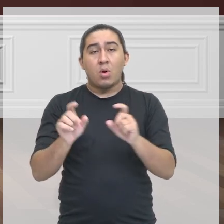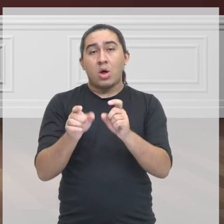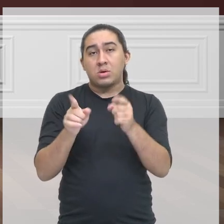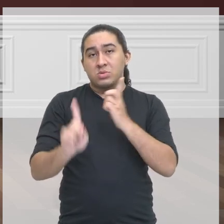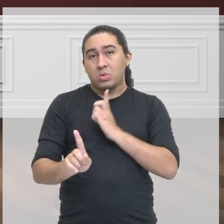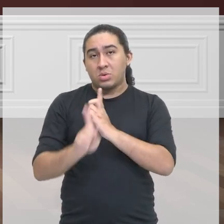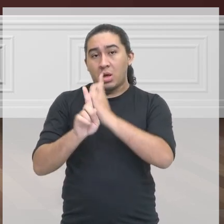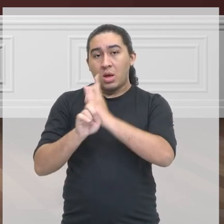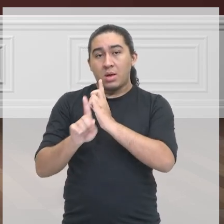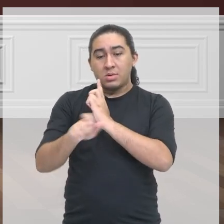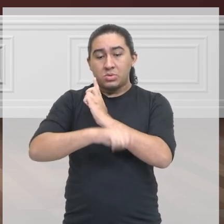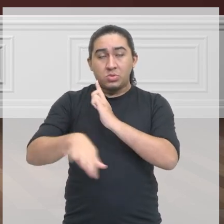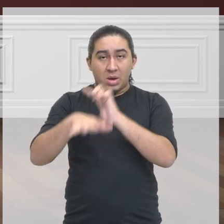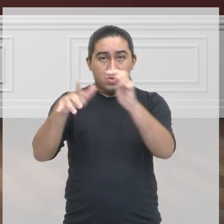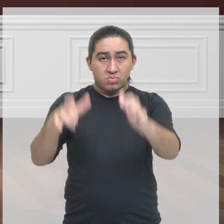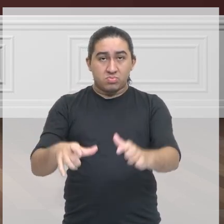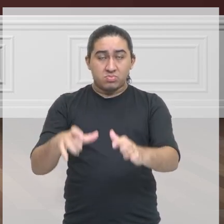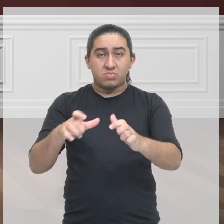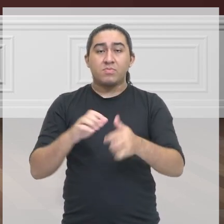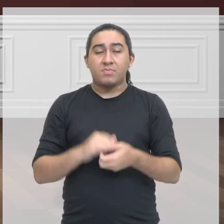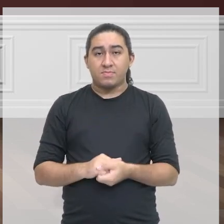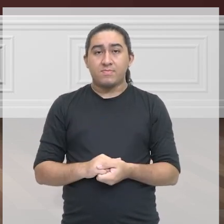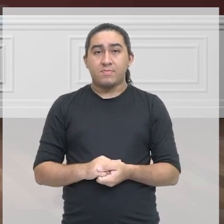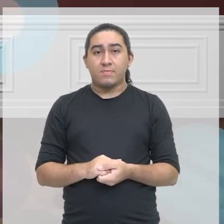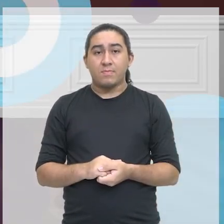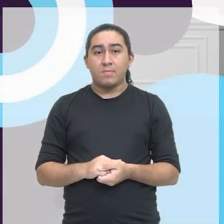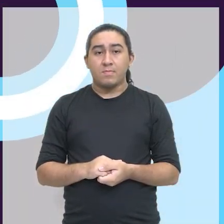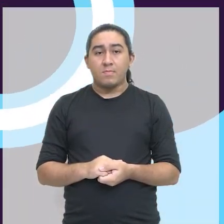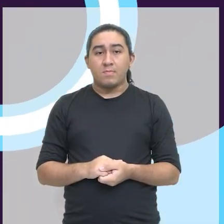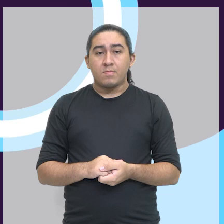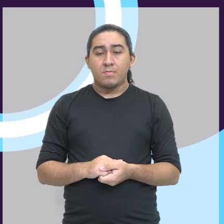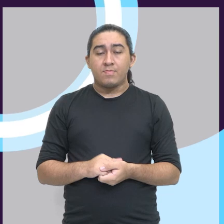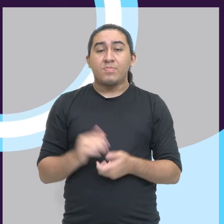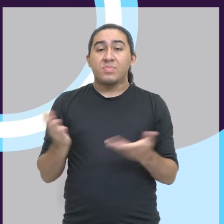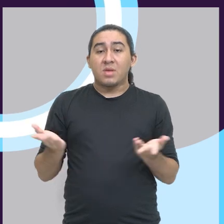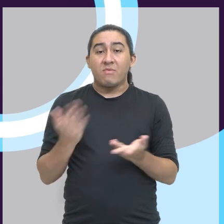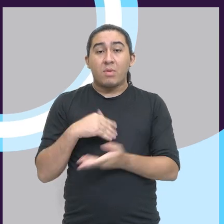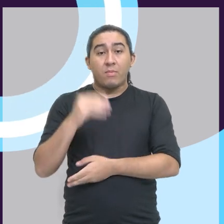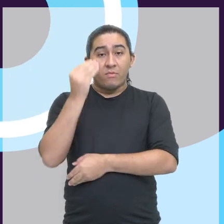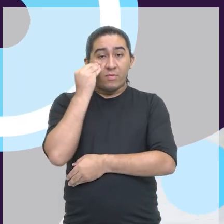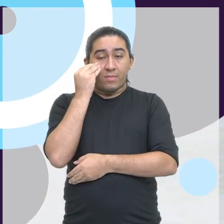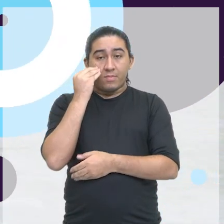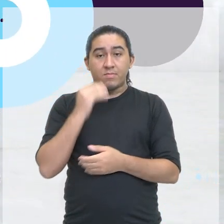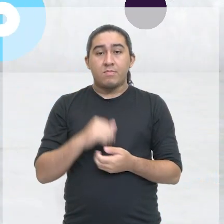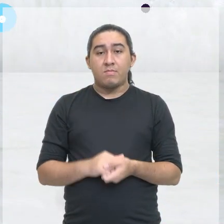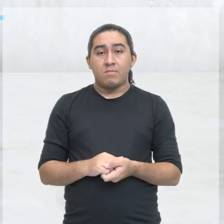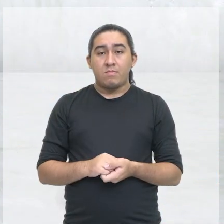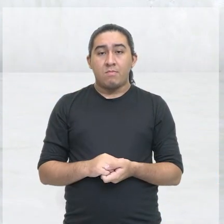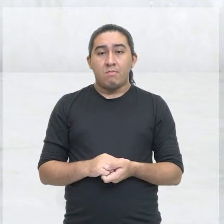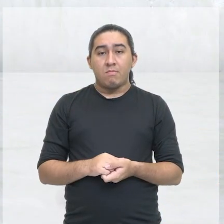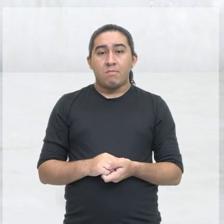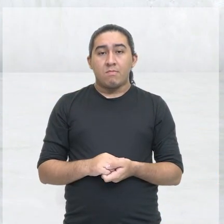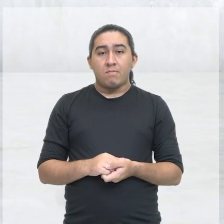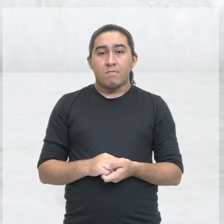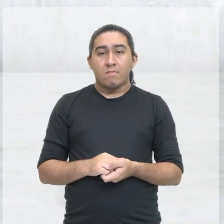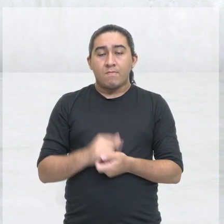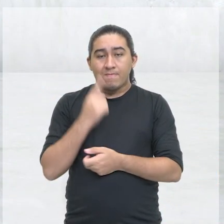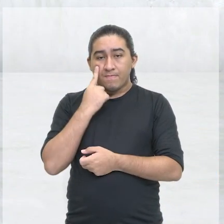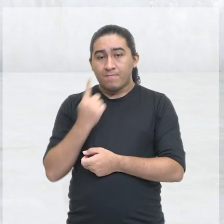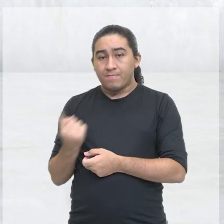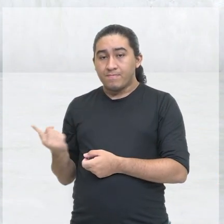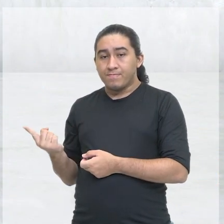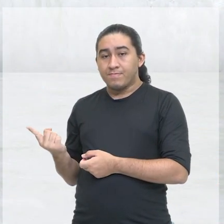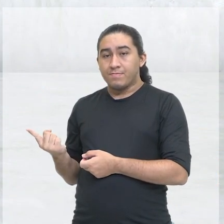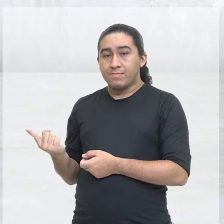na natureza, ou seja, materiais naturais. Então, vamos mostrar para vocês. Então, aqui